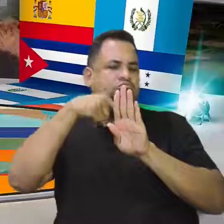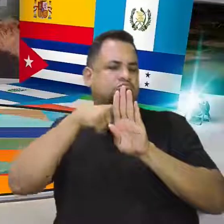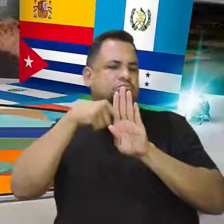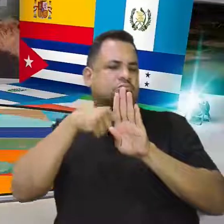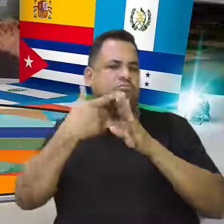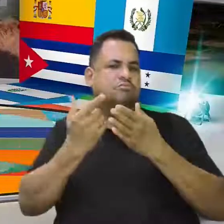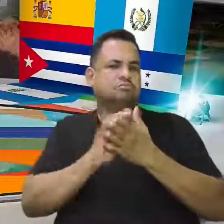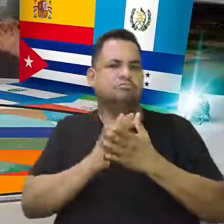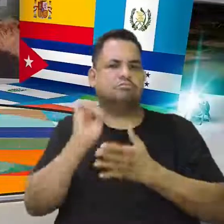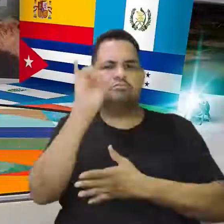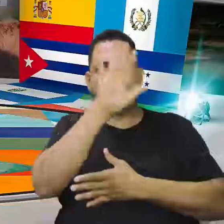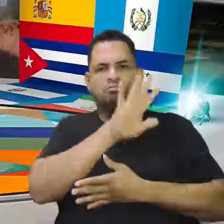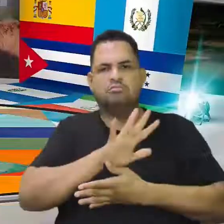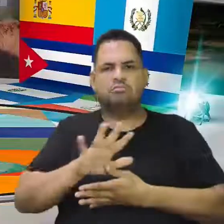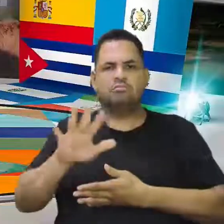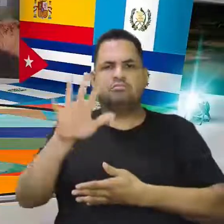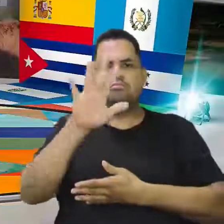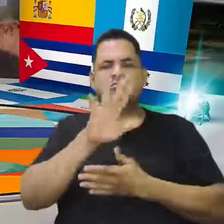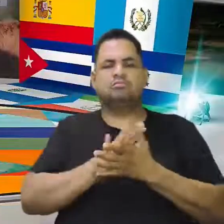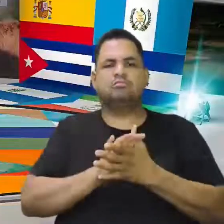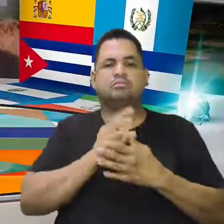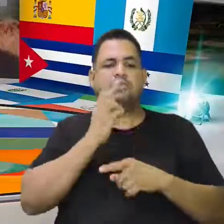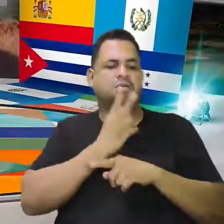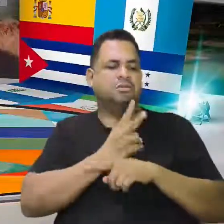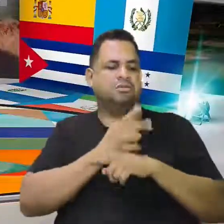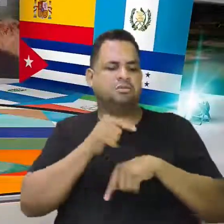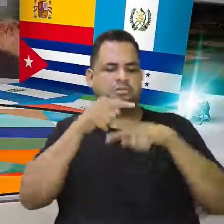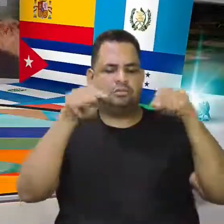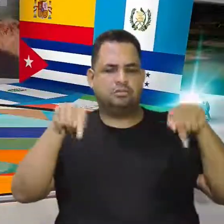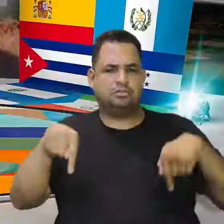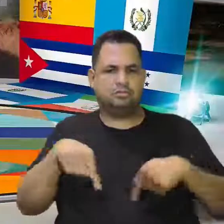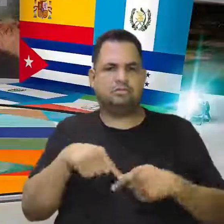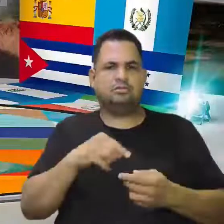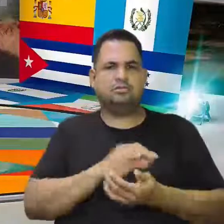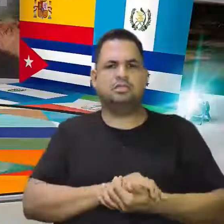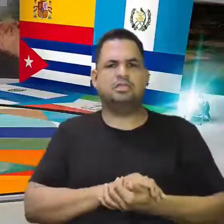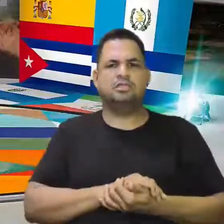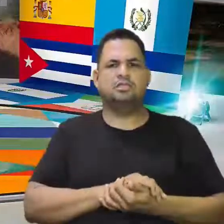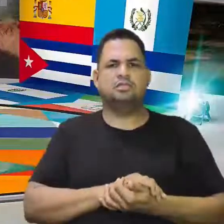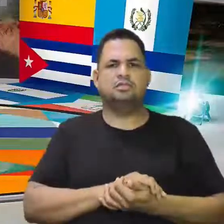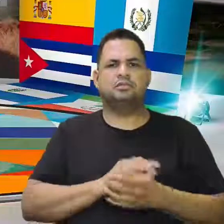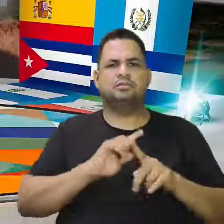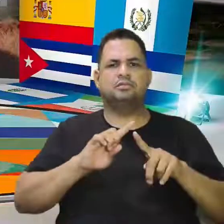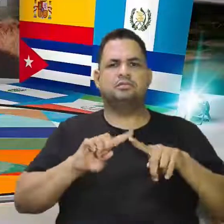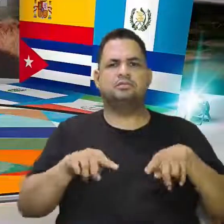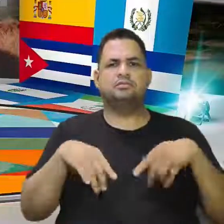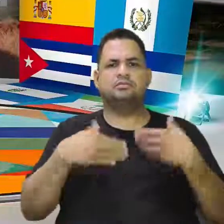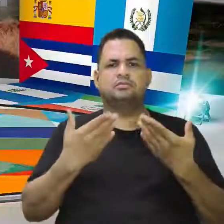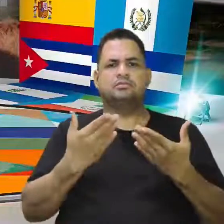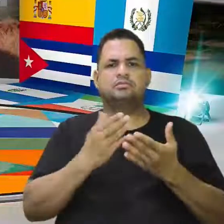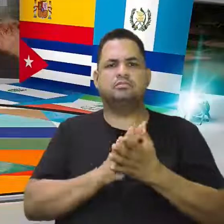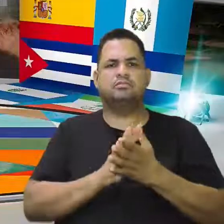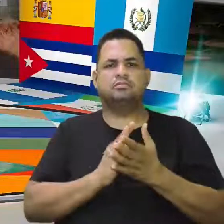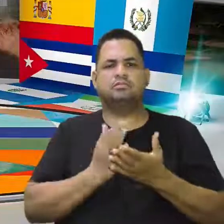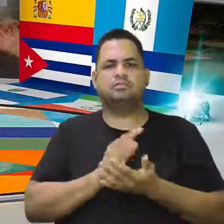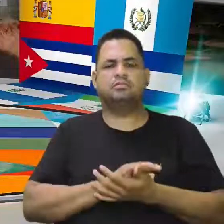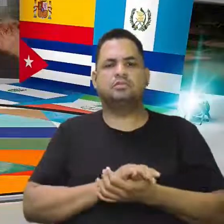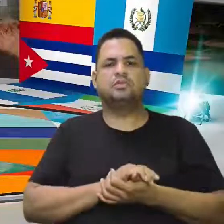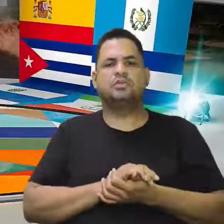Essas imagens que estão aqui no estúdio? Não são as nossas imagens. Mas é o contemplar, é